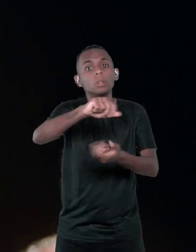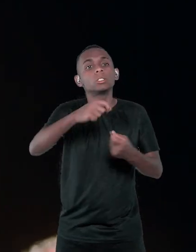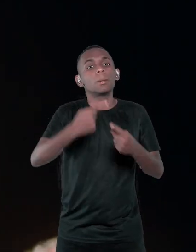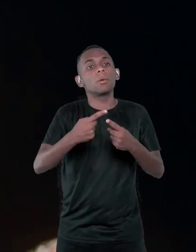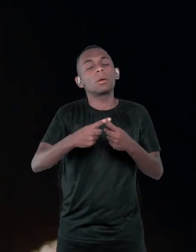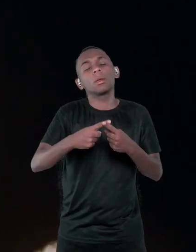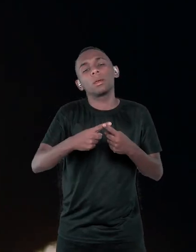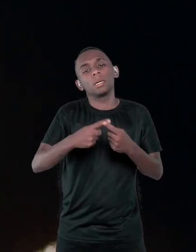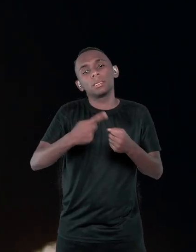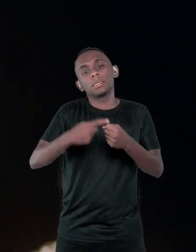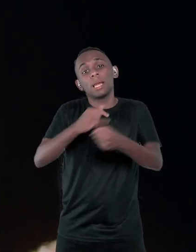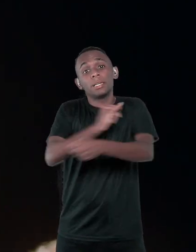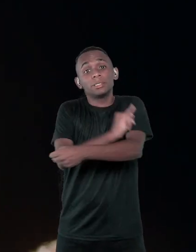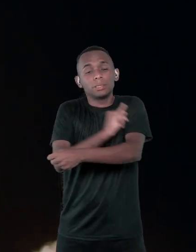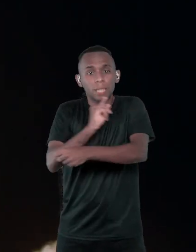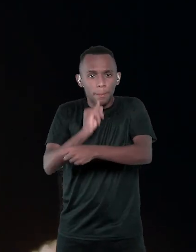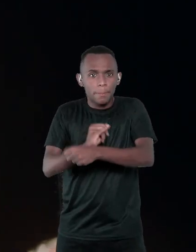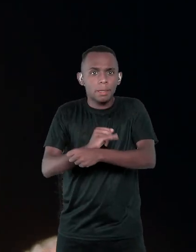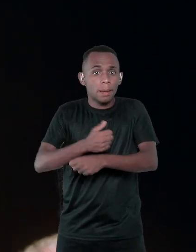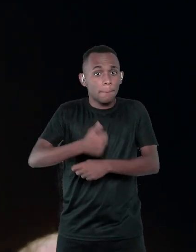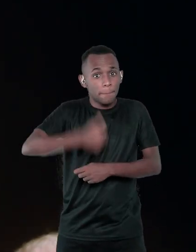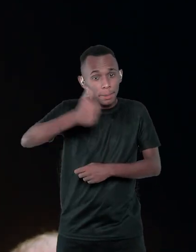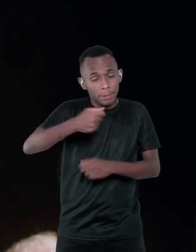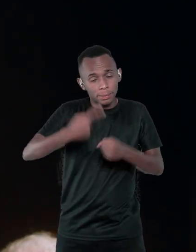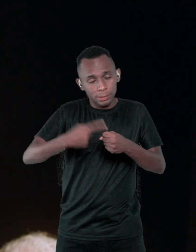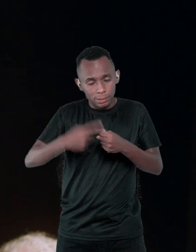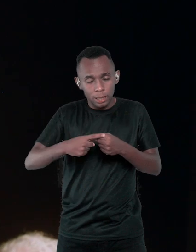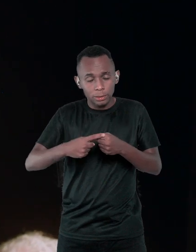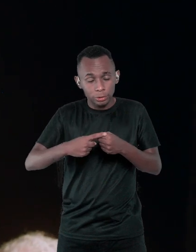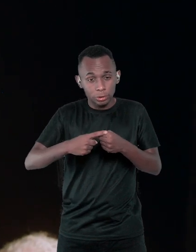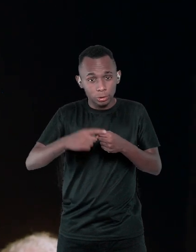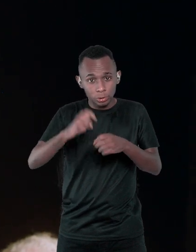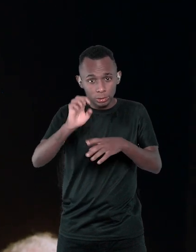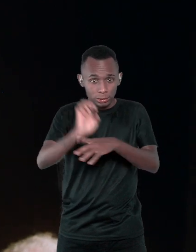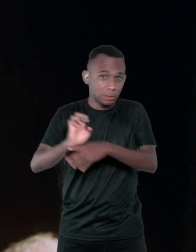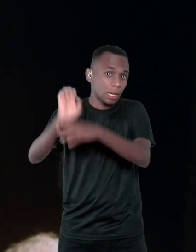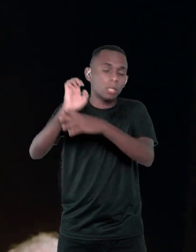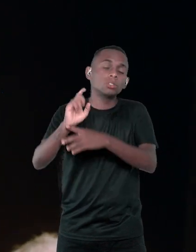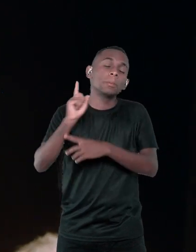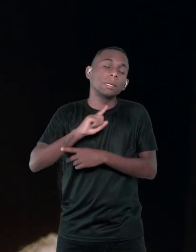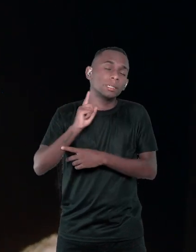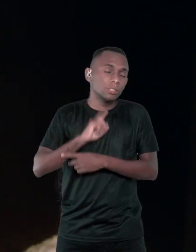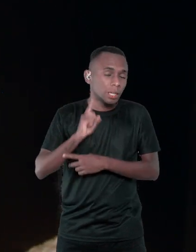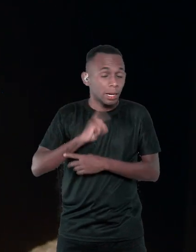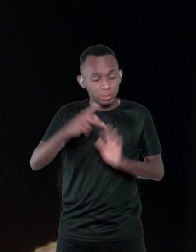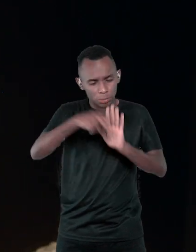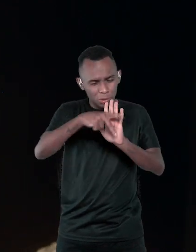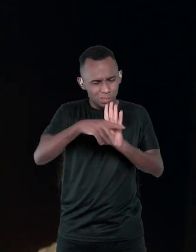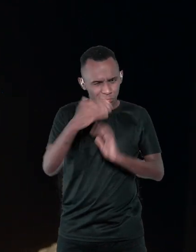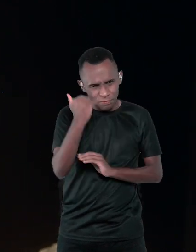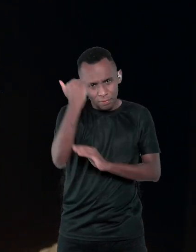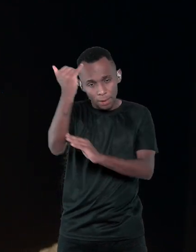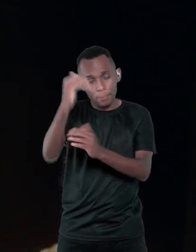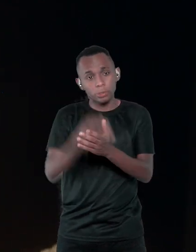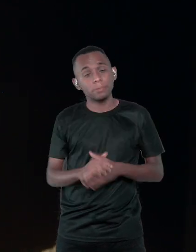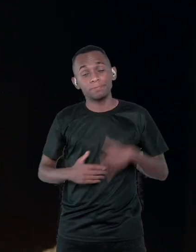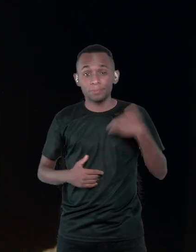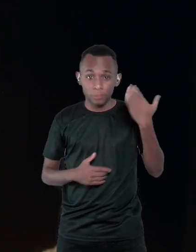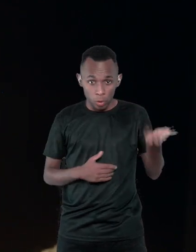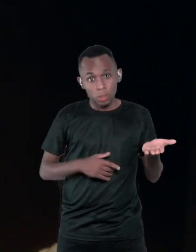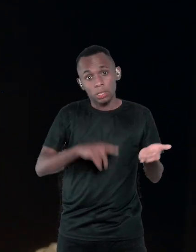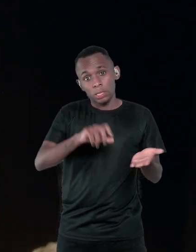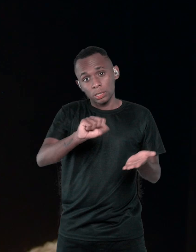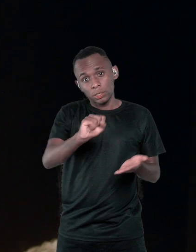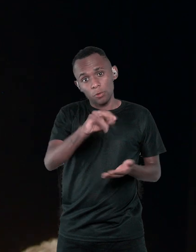Minas Gerais, depois do sucesso desse projeto no Rio de Janeiro e em outros lugares, a Silvana traz esse projeto